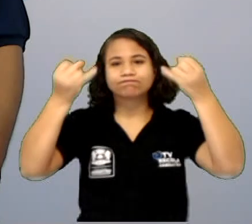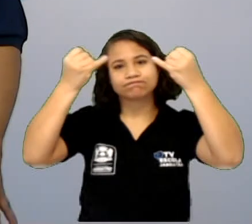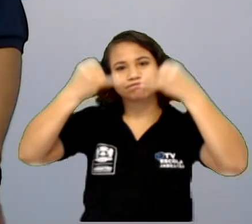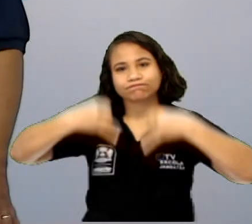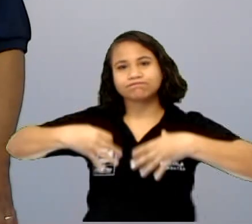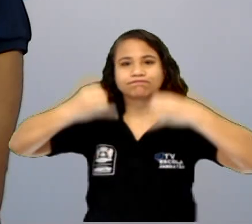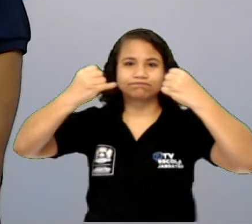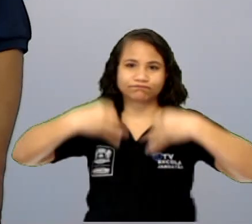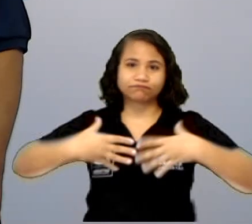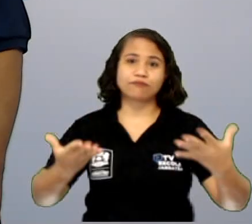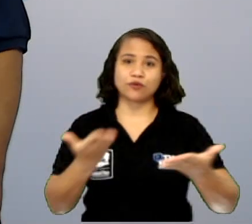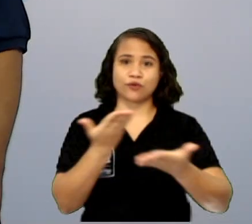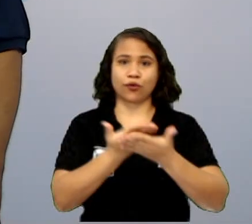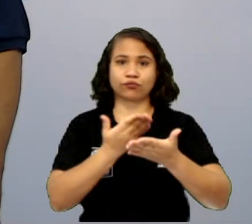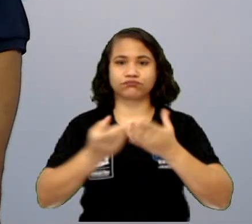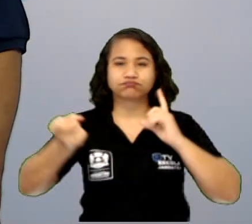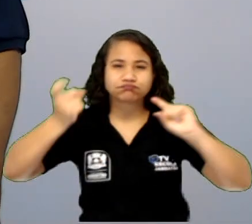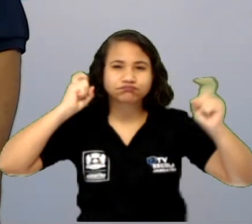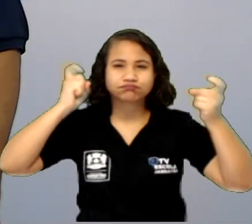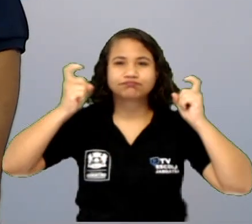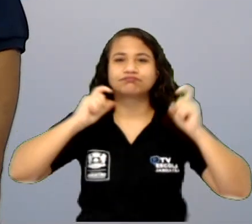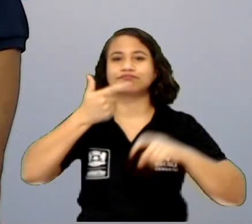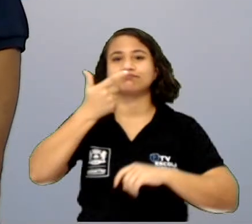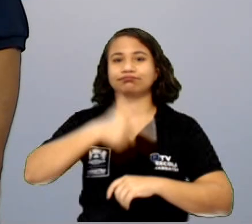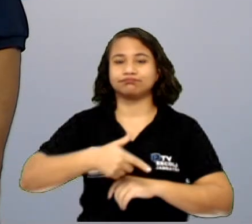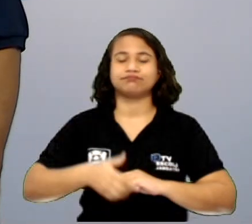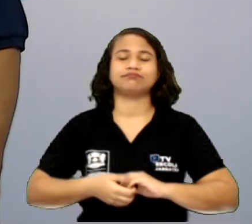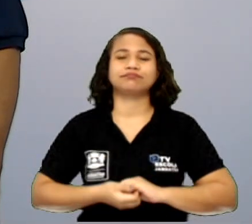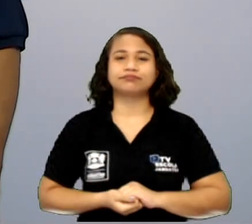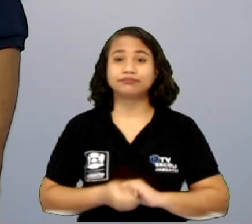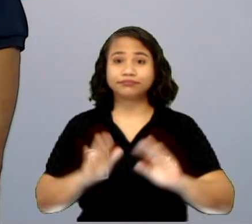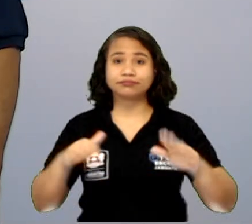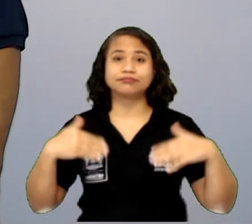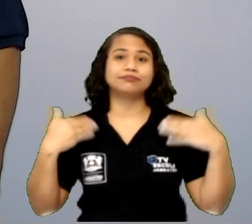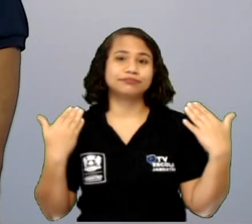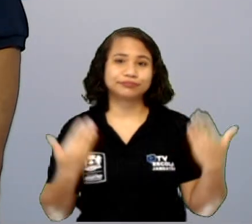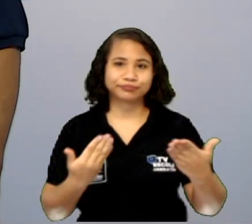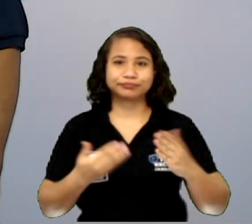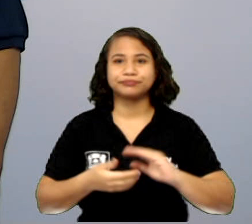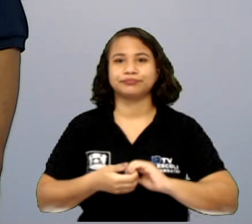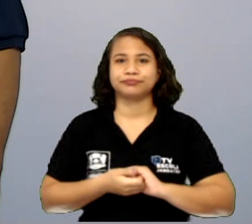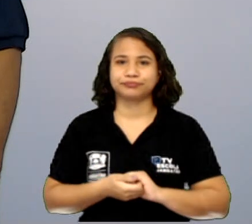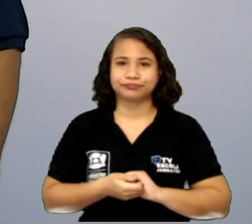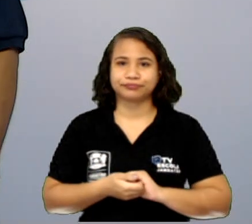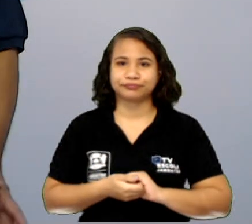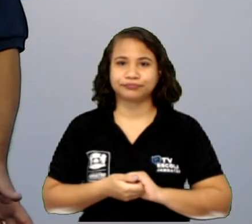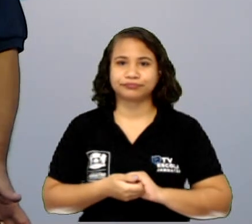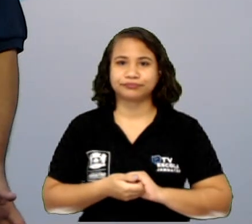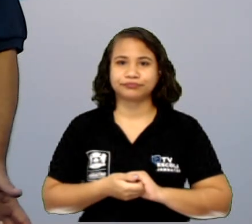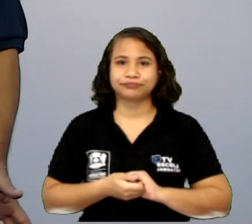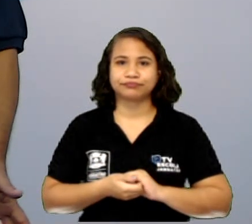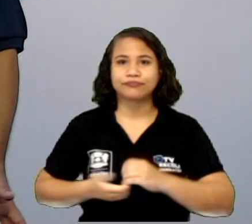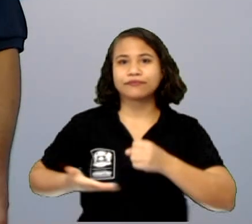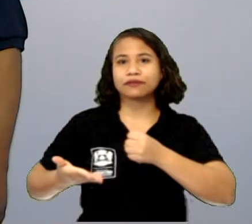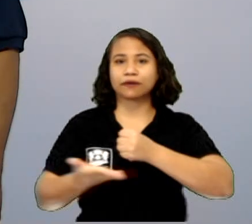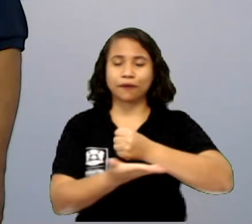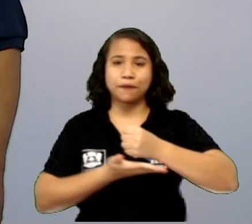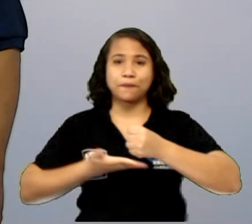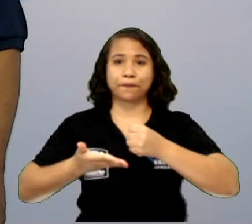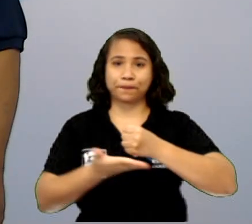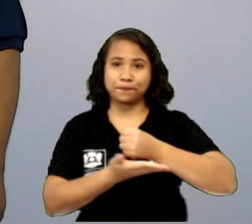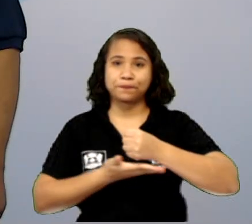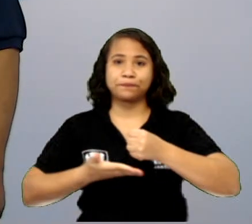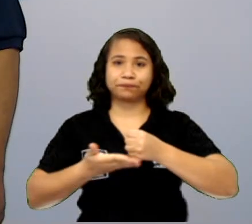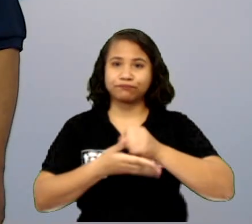e por isso na hora de hoje a gente vai discutir um pouco mais sobre ele tá então é o fundamental desse